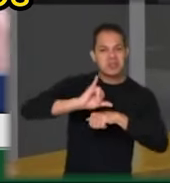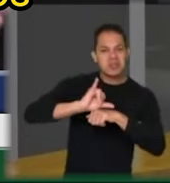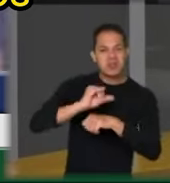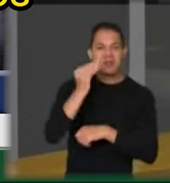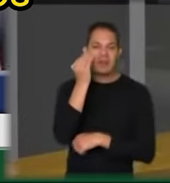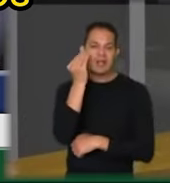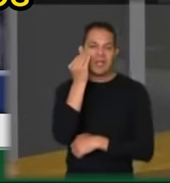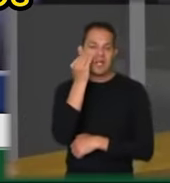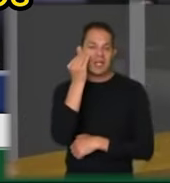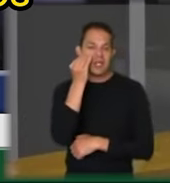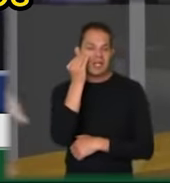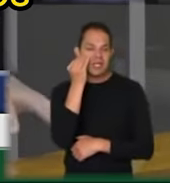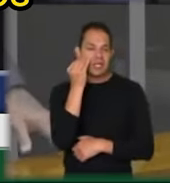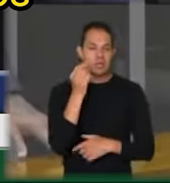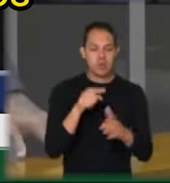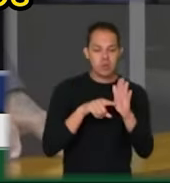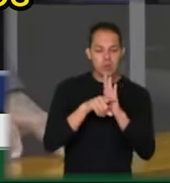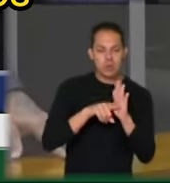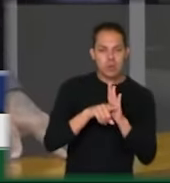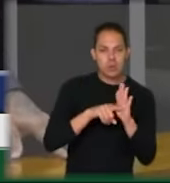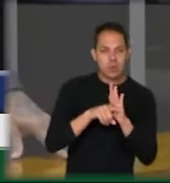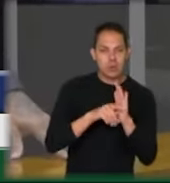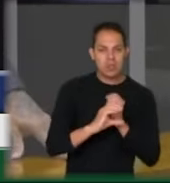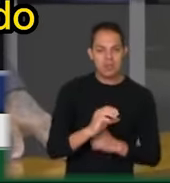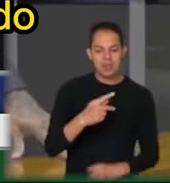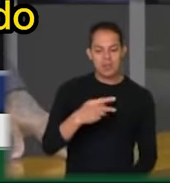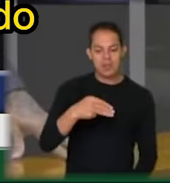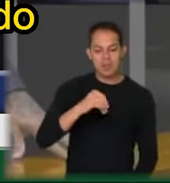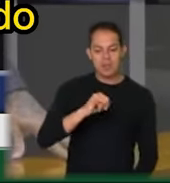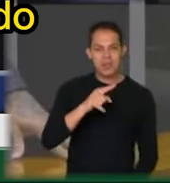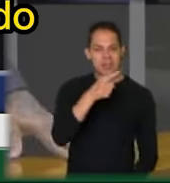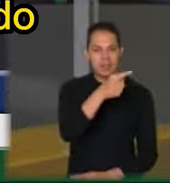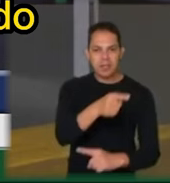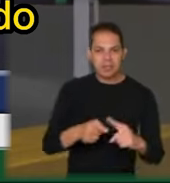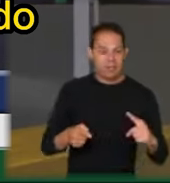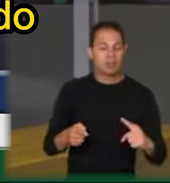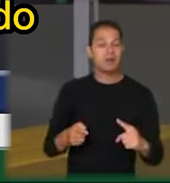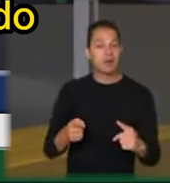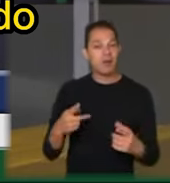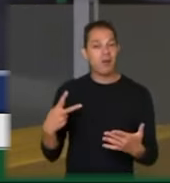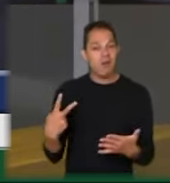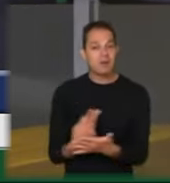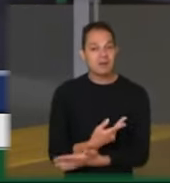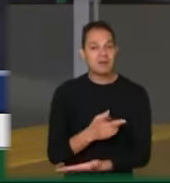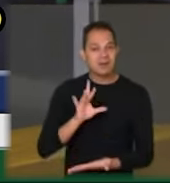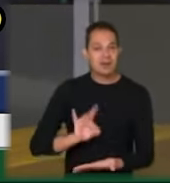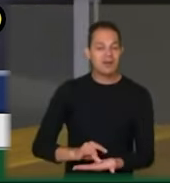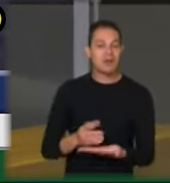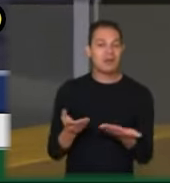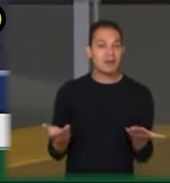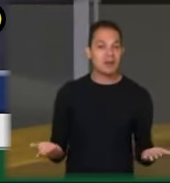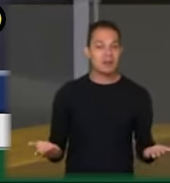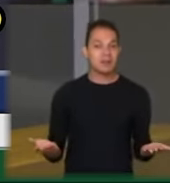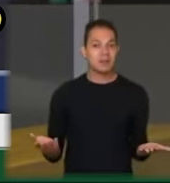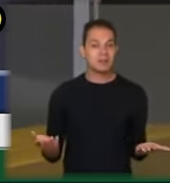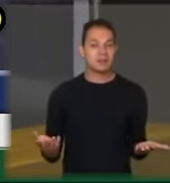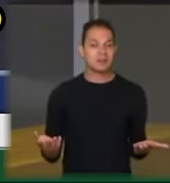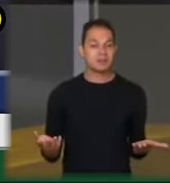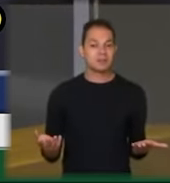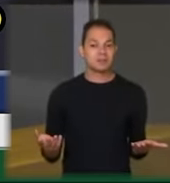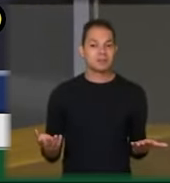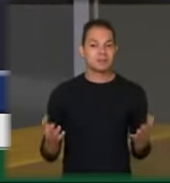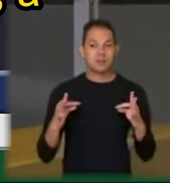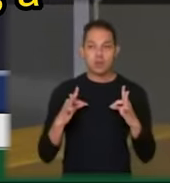essa investigação dos atos do 8 de janeiro. É isso que está acontecendo. E todo mundo